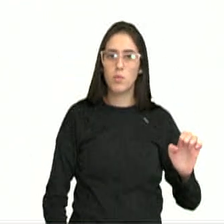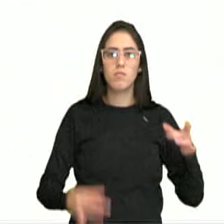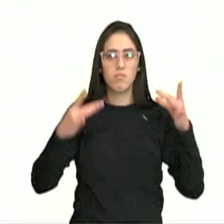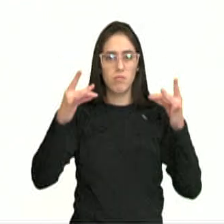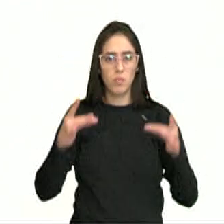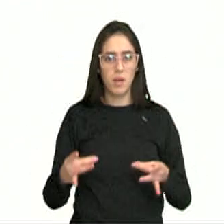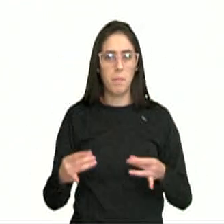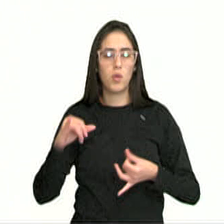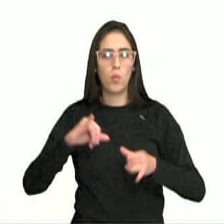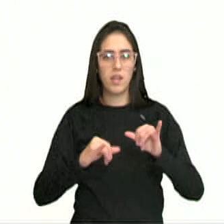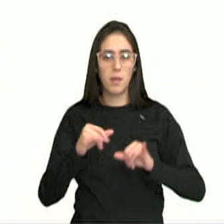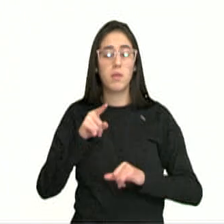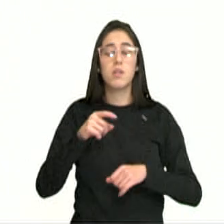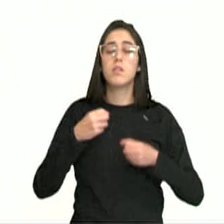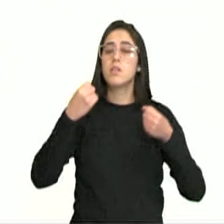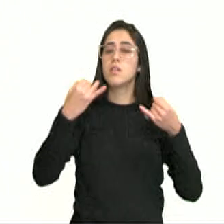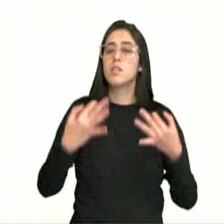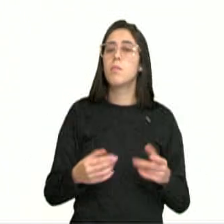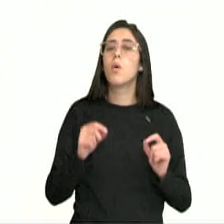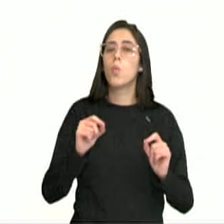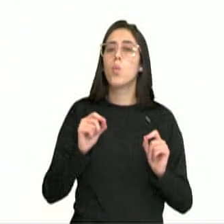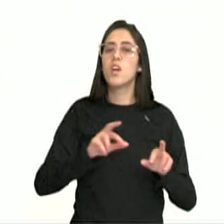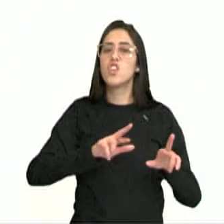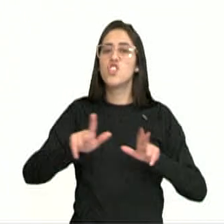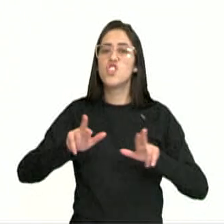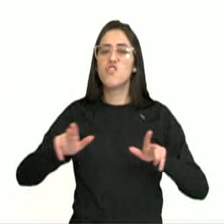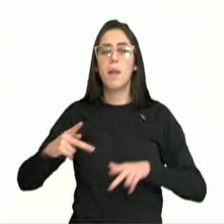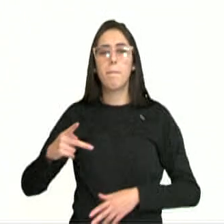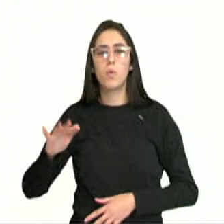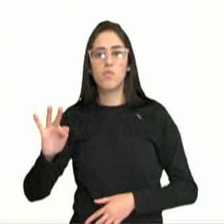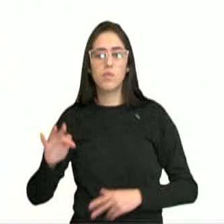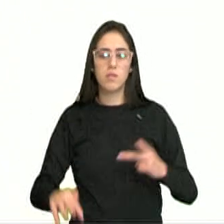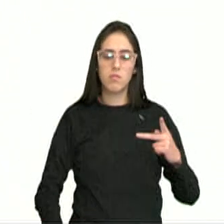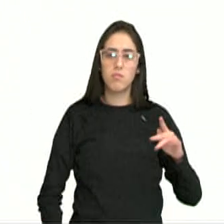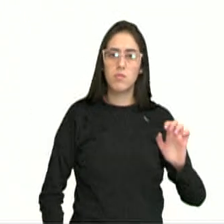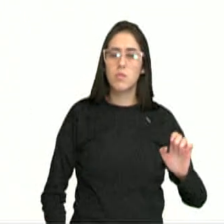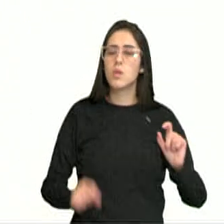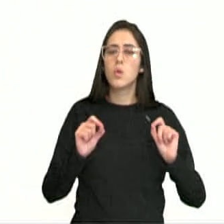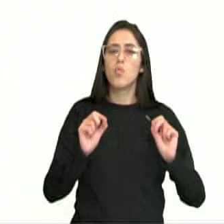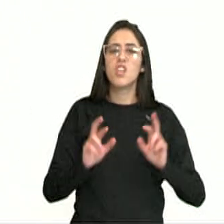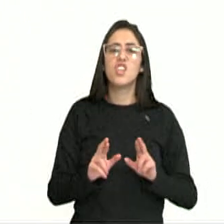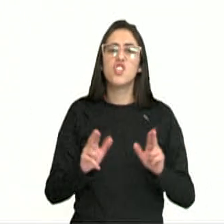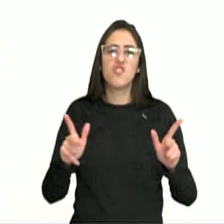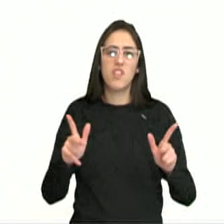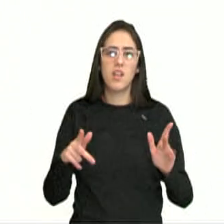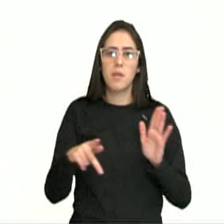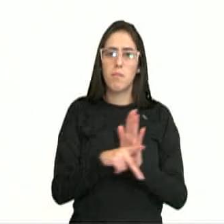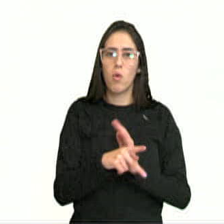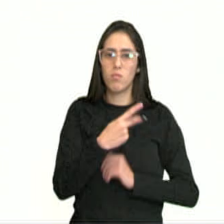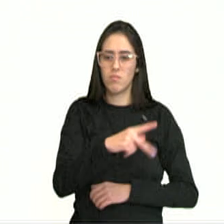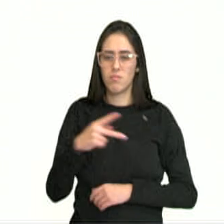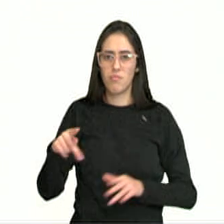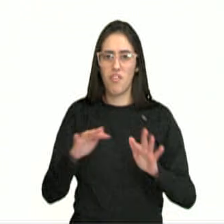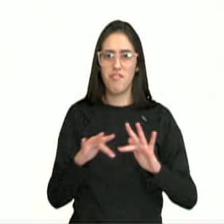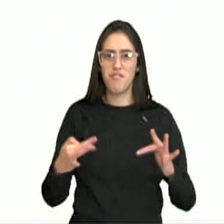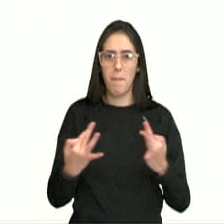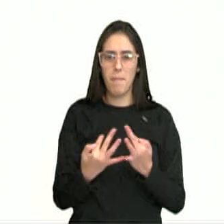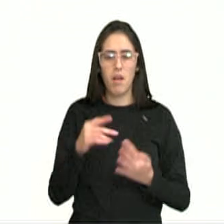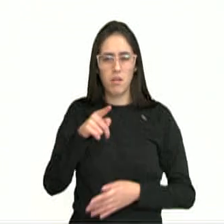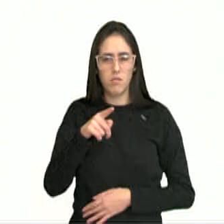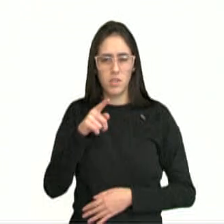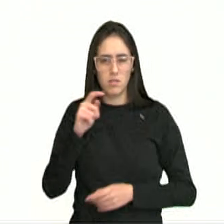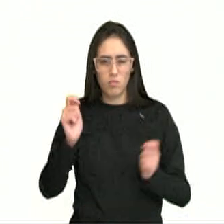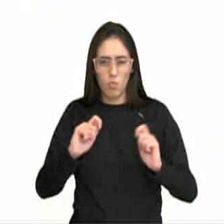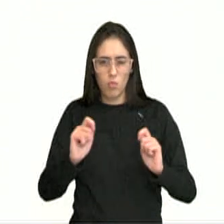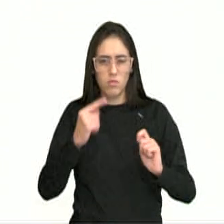seguir. Explique as diferenças entre os pontos de fusão e de ebulição dos elementos que pertencem a essa família. Você consegue diferenciar